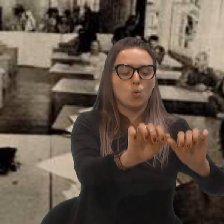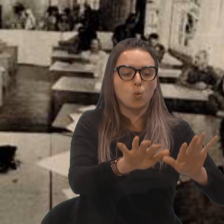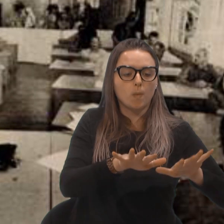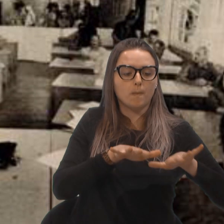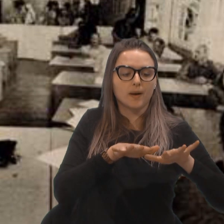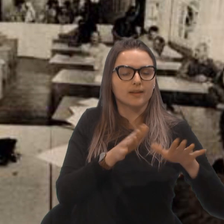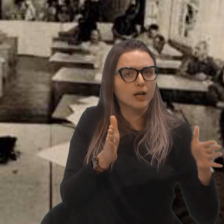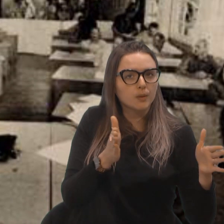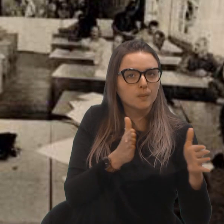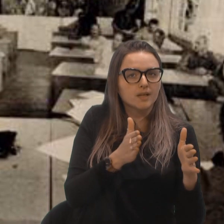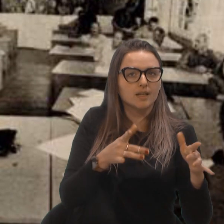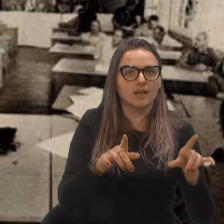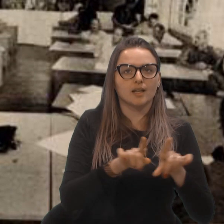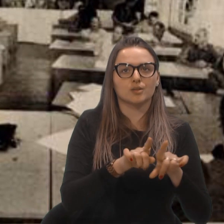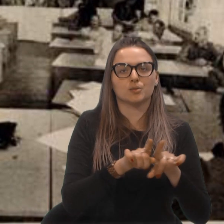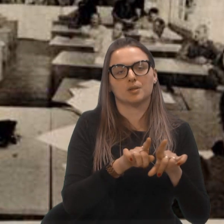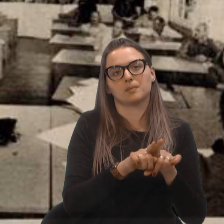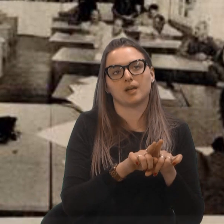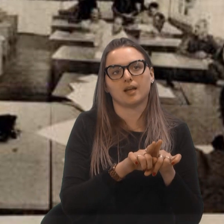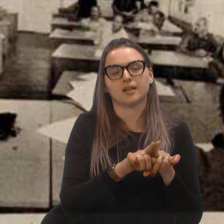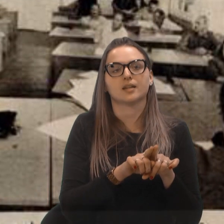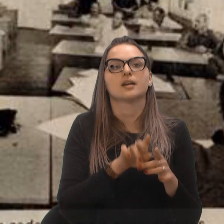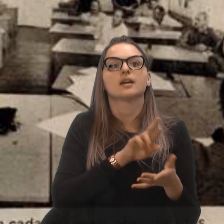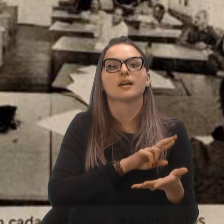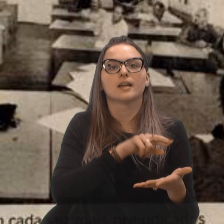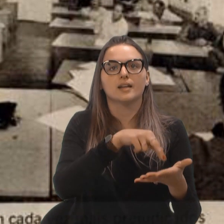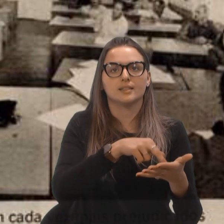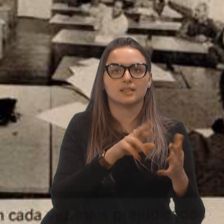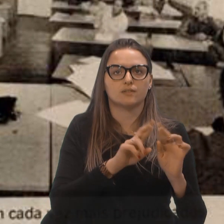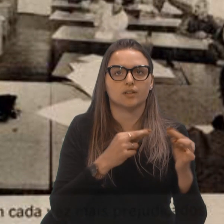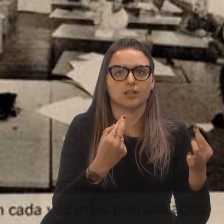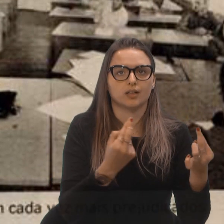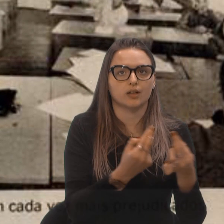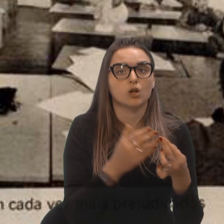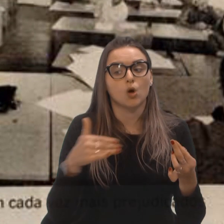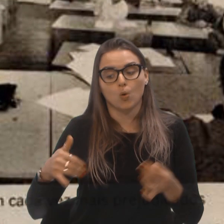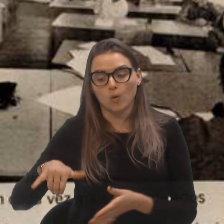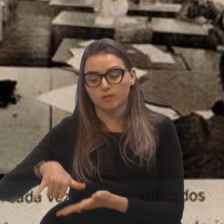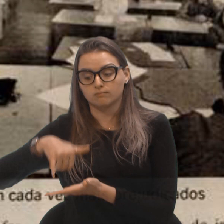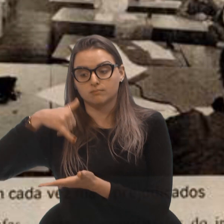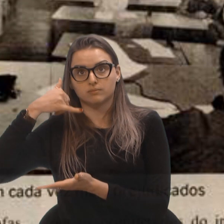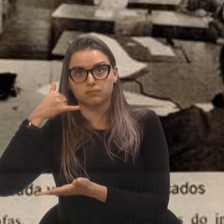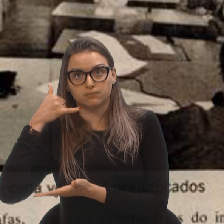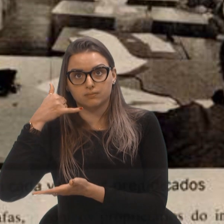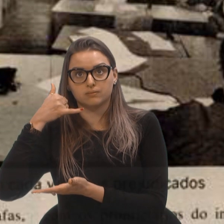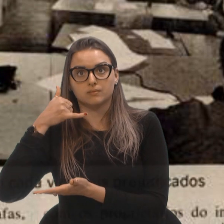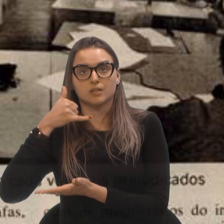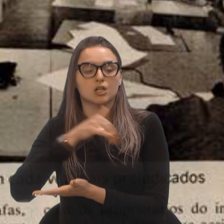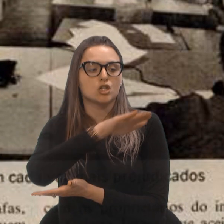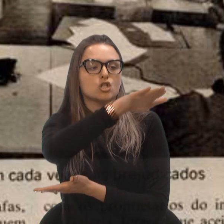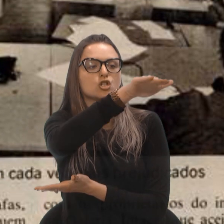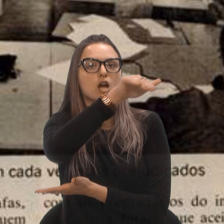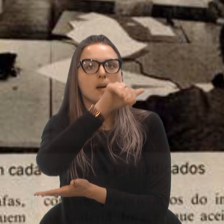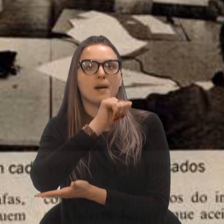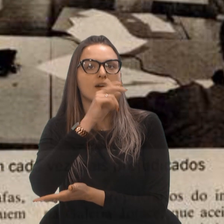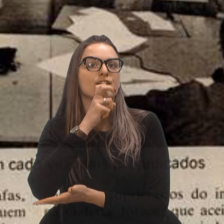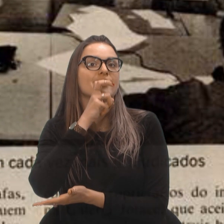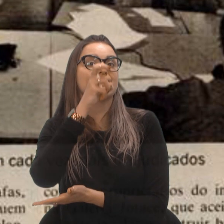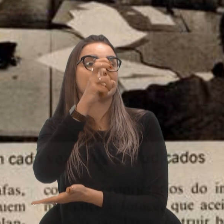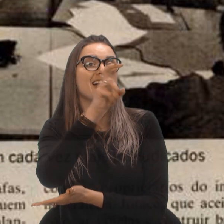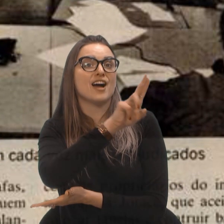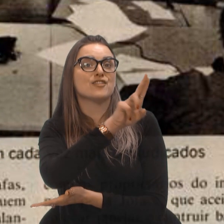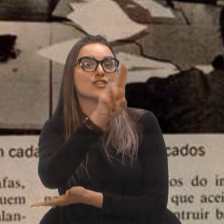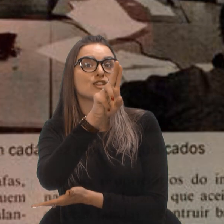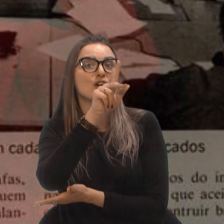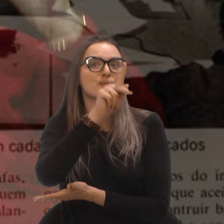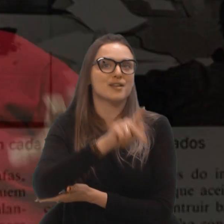o plenário era um cantinho também, e ali eram realizadas sessões. Quando tocava o telefone, chamava por alguém, a